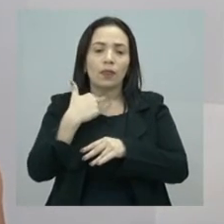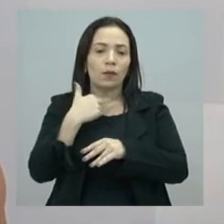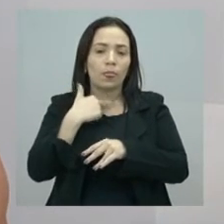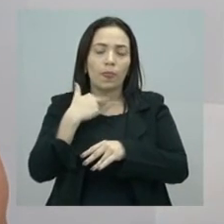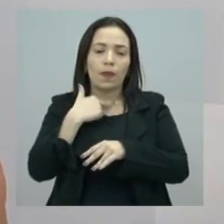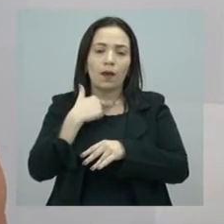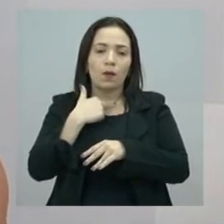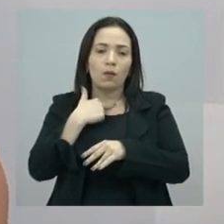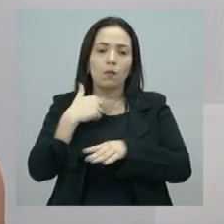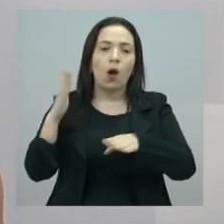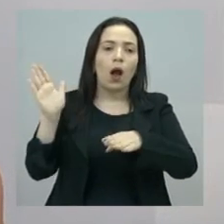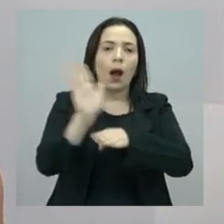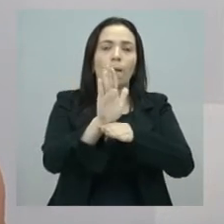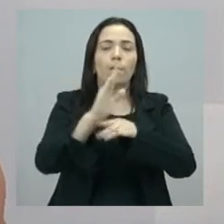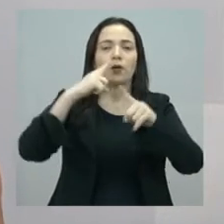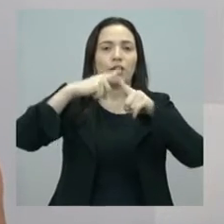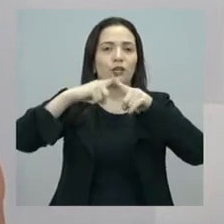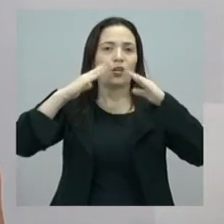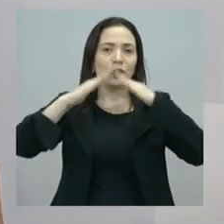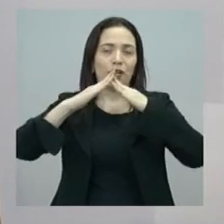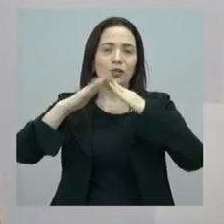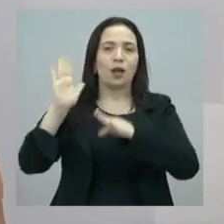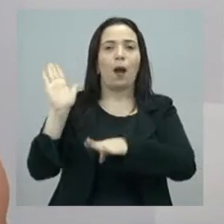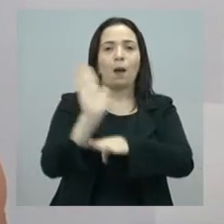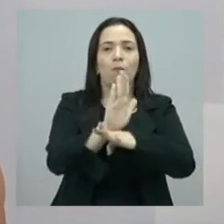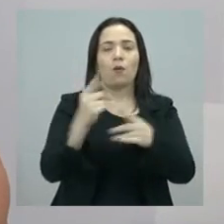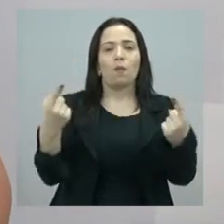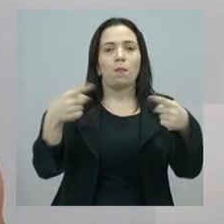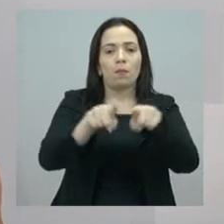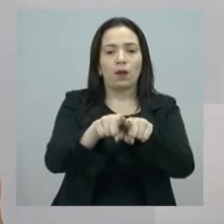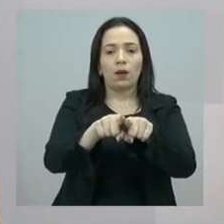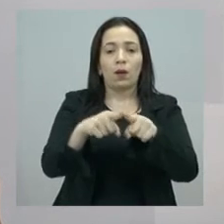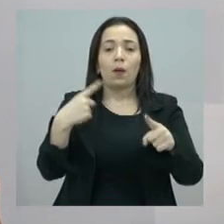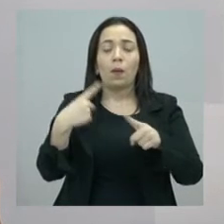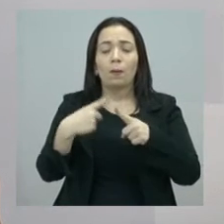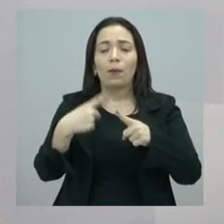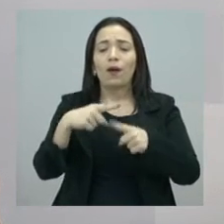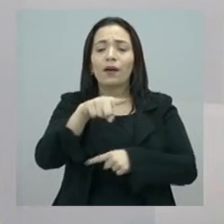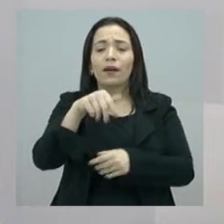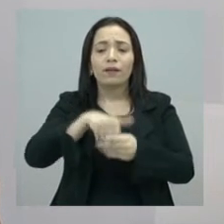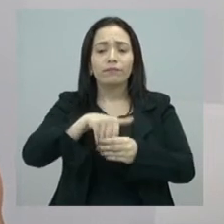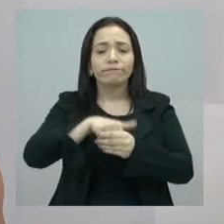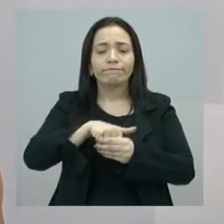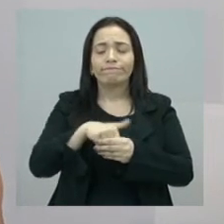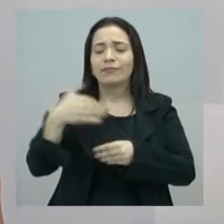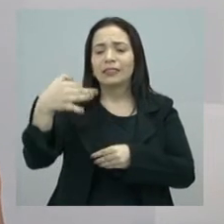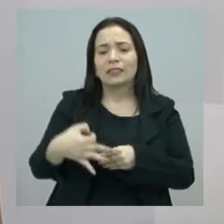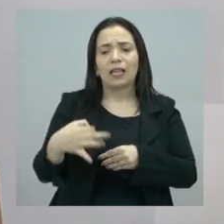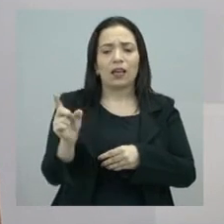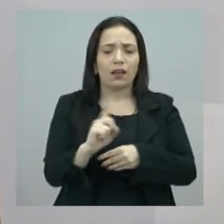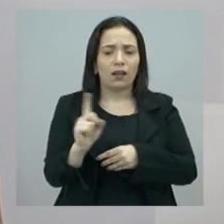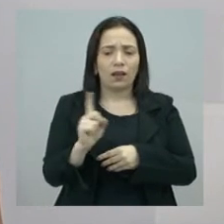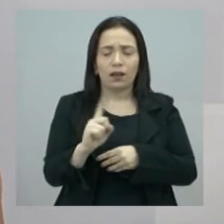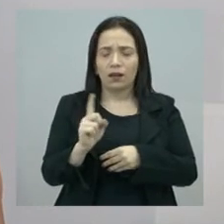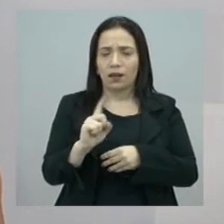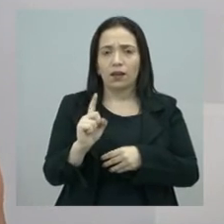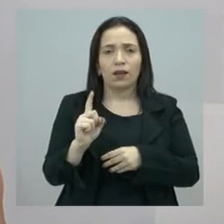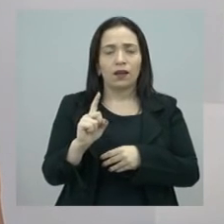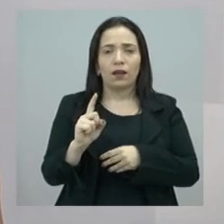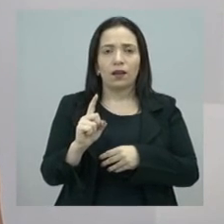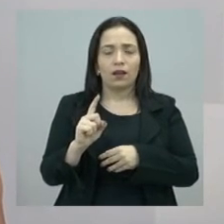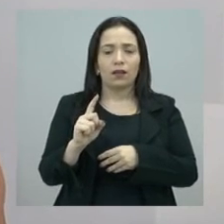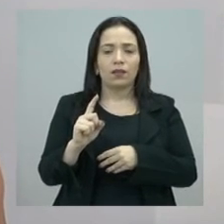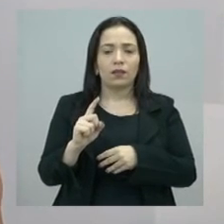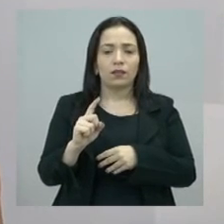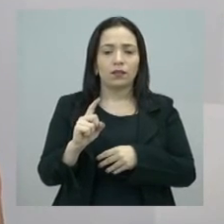apoio de igrejas, né? Por quê? Porque desequilibra o processo de escolha. O conselheiro tutelar deve,